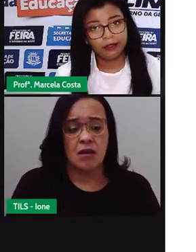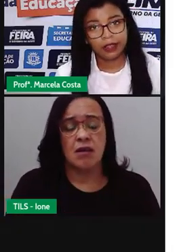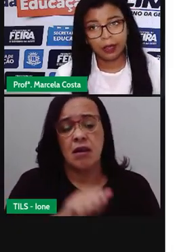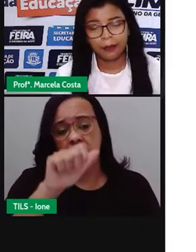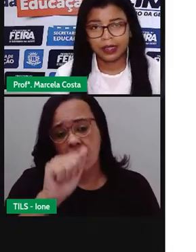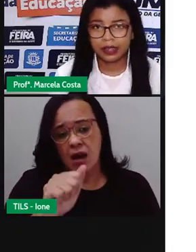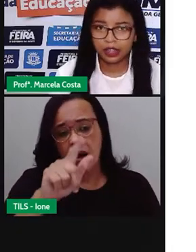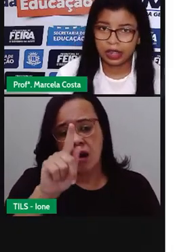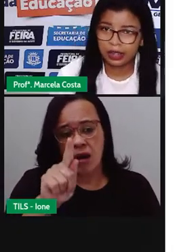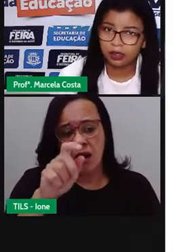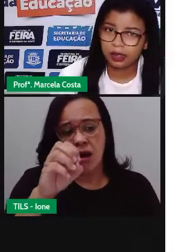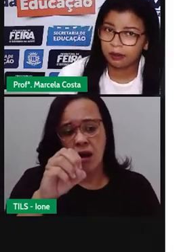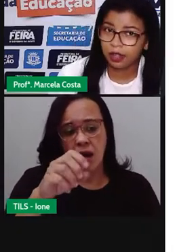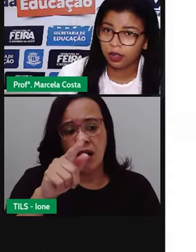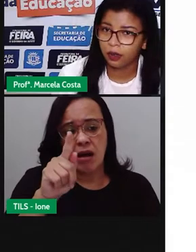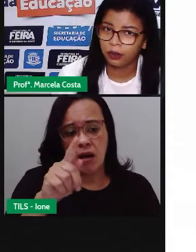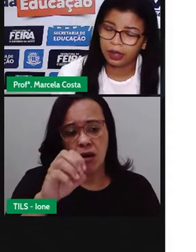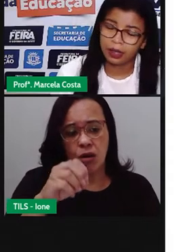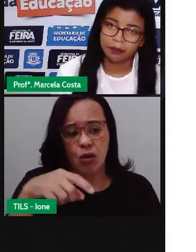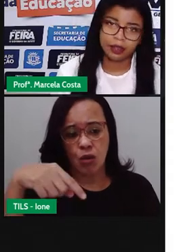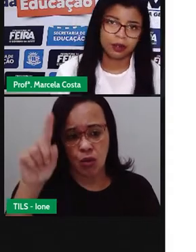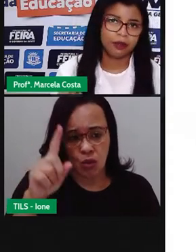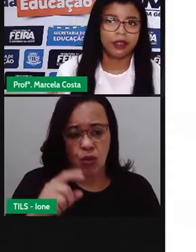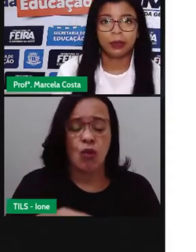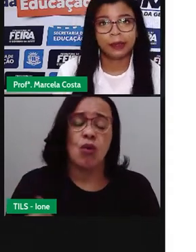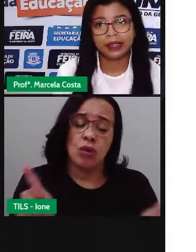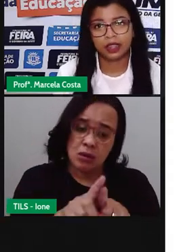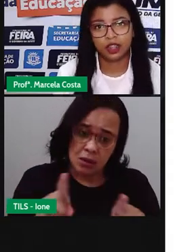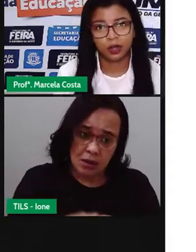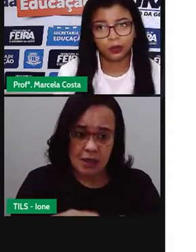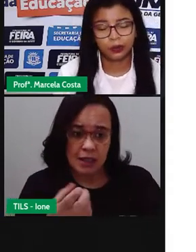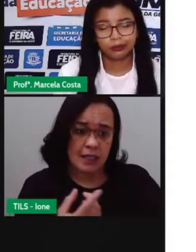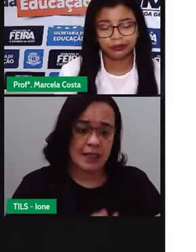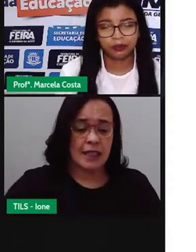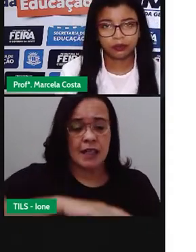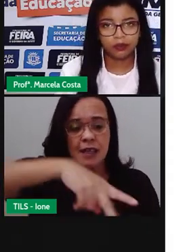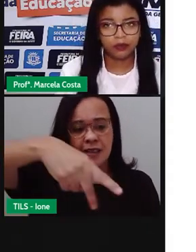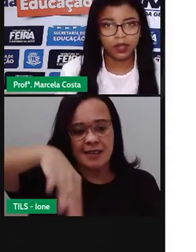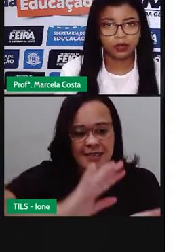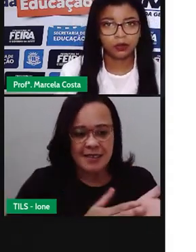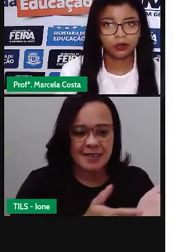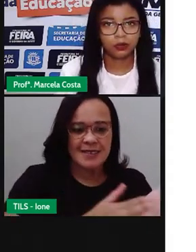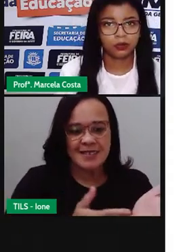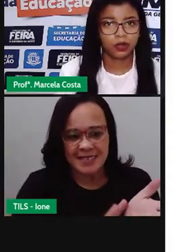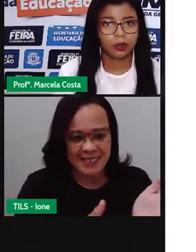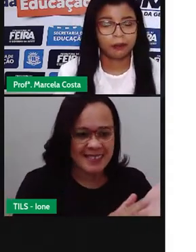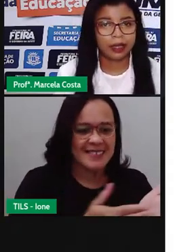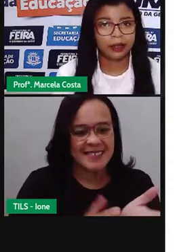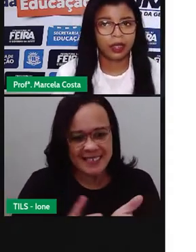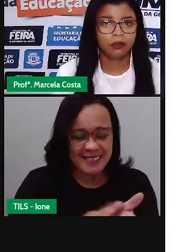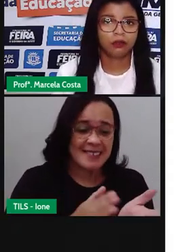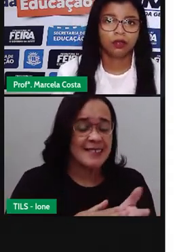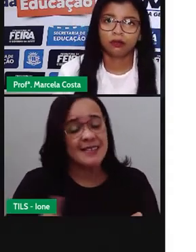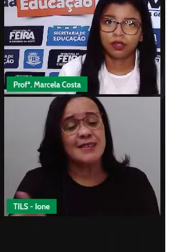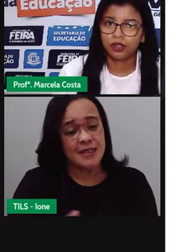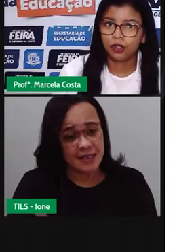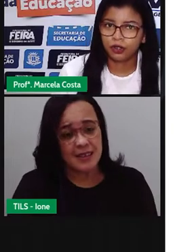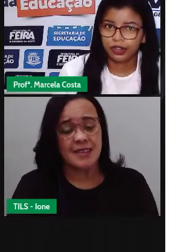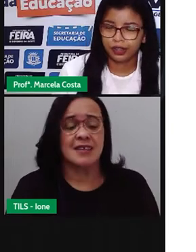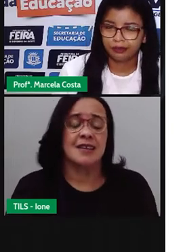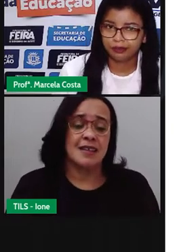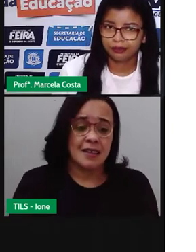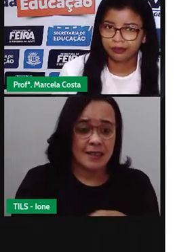agogô, que vai estar presente ali no samba de roda, mas também vai estar presente no baião,